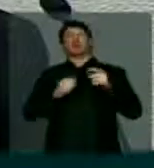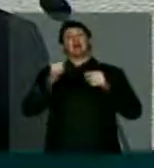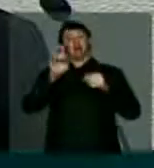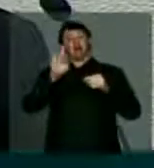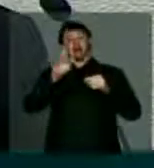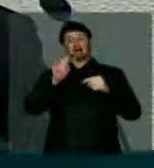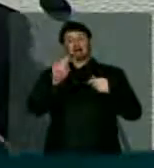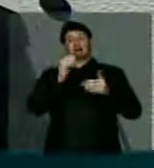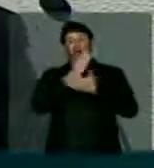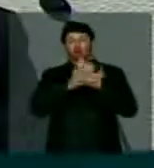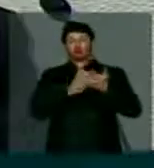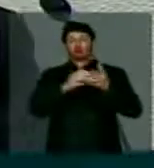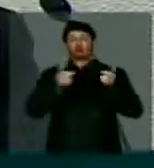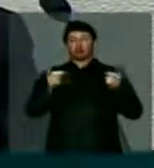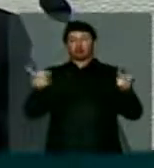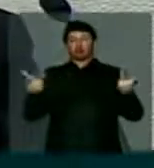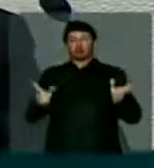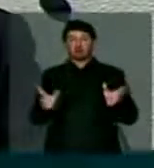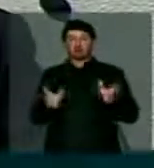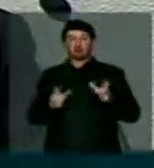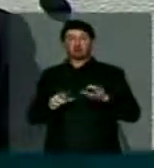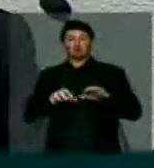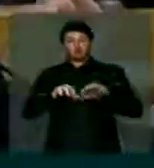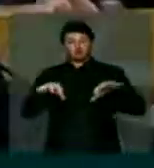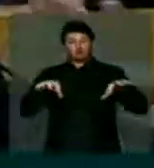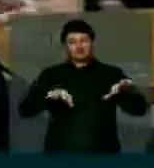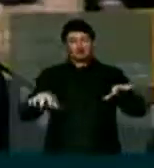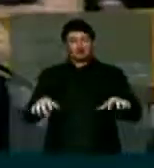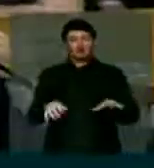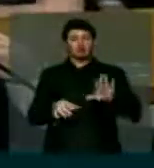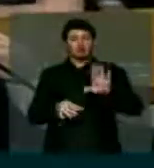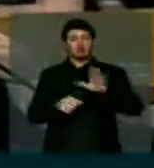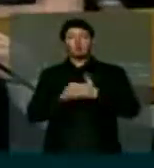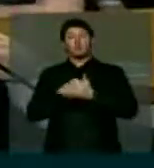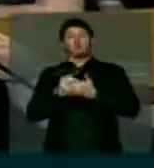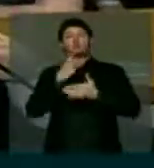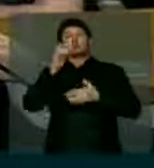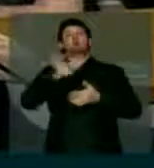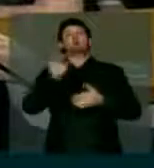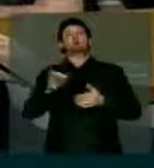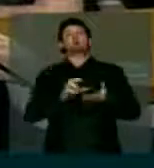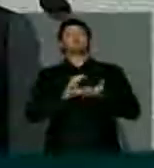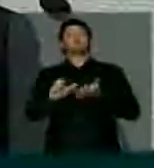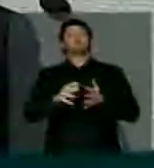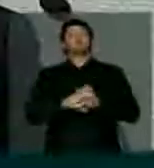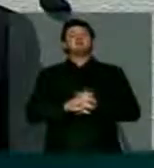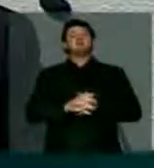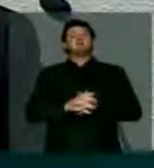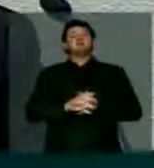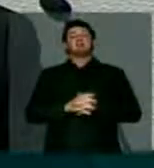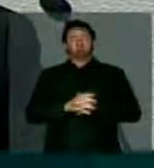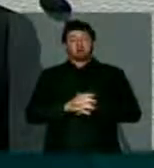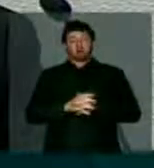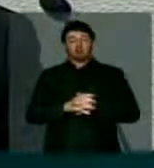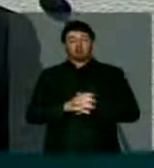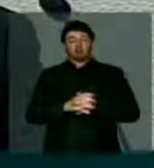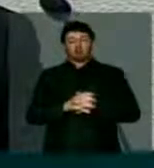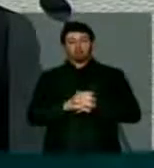diluída. Sim, mas... E os árbitros reconheceram isso no laudo arbitral. Mas o contrato dizia quantos por cento de investimento?